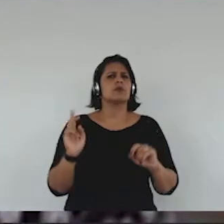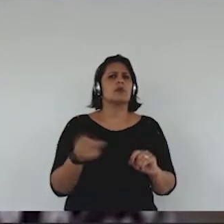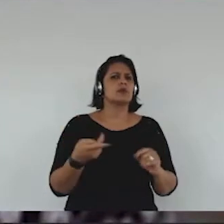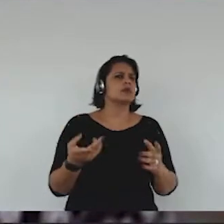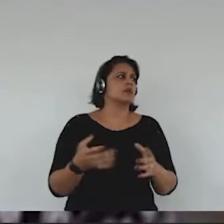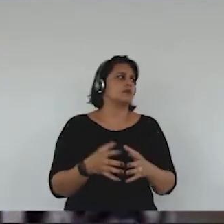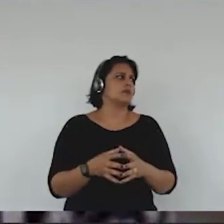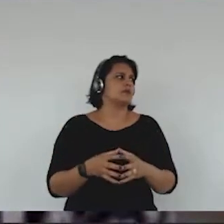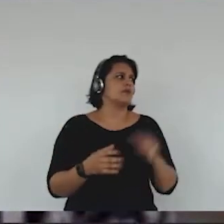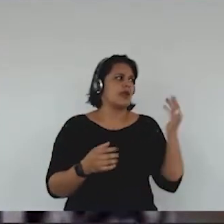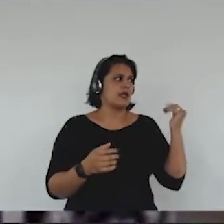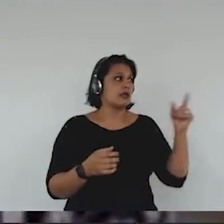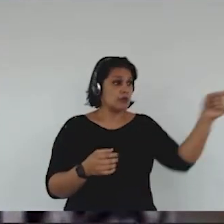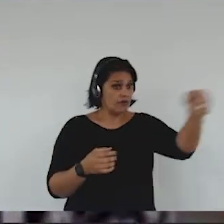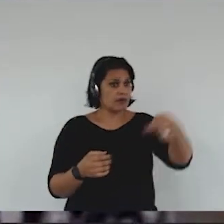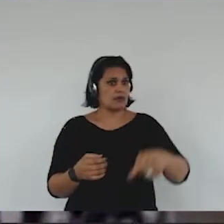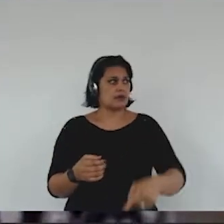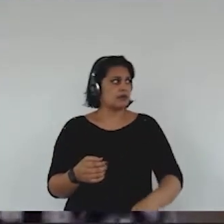talvez